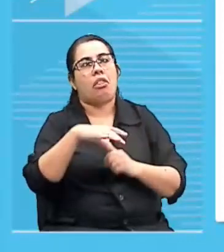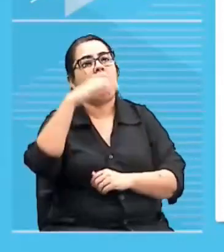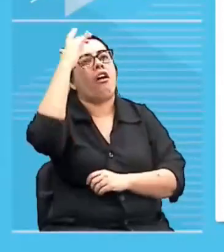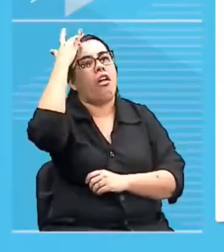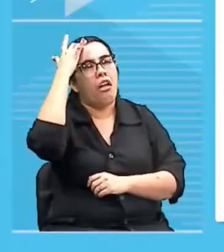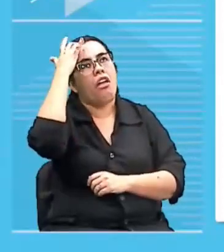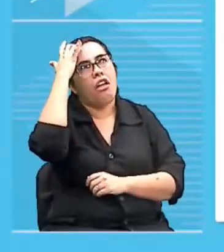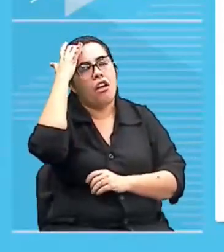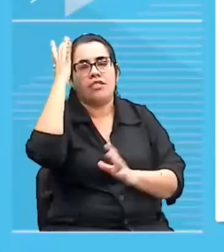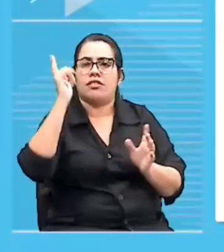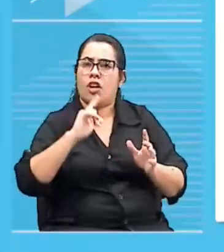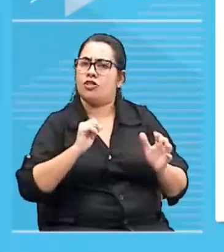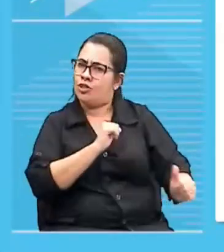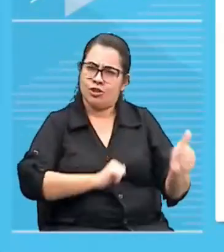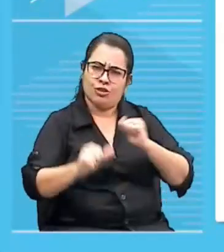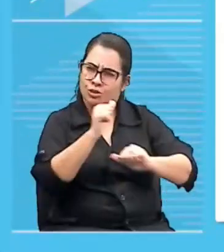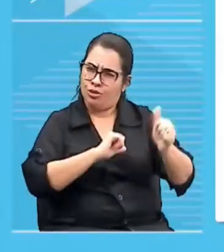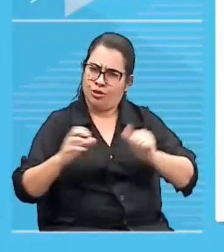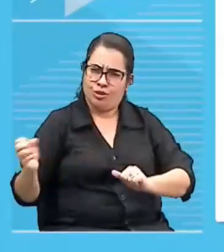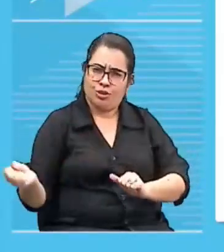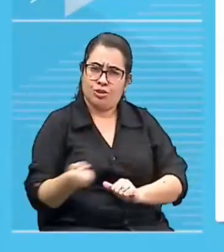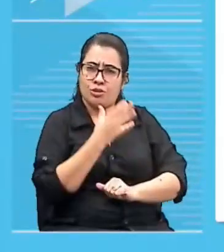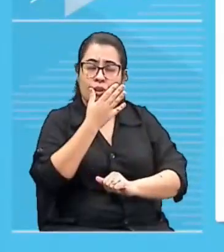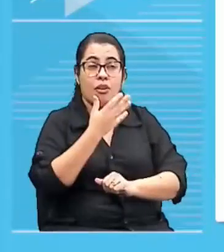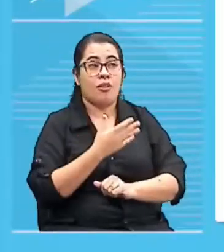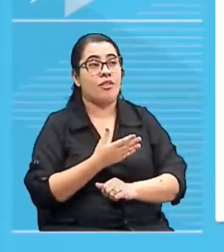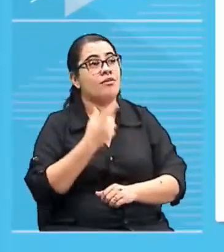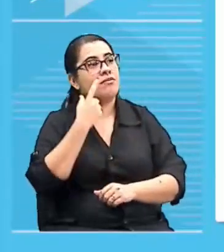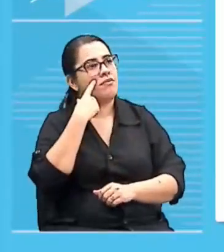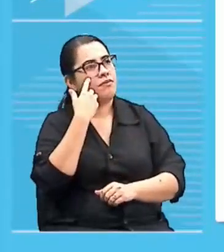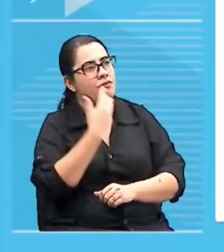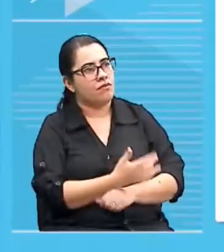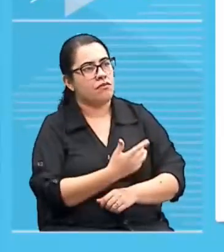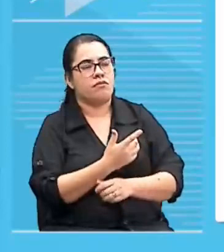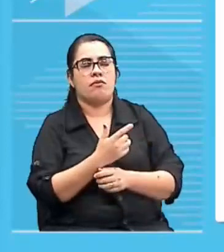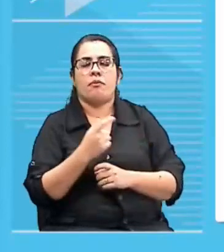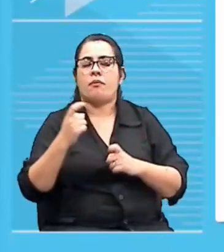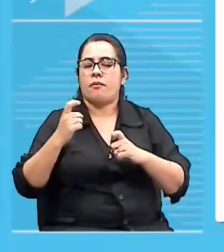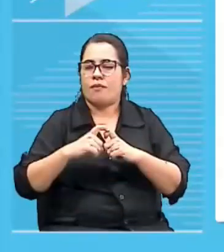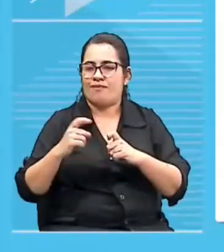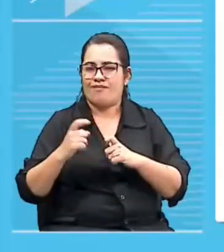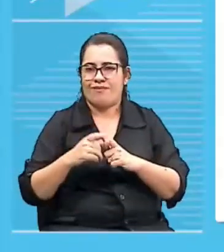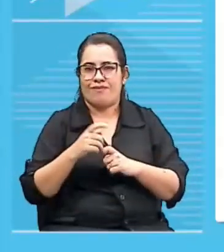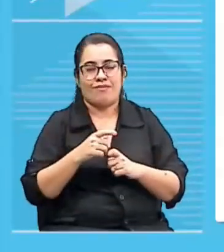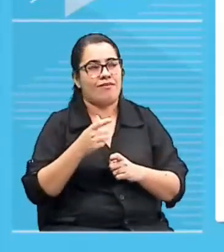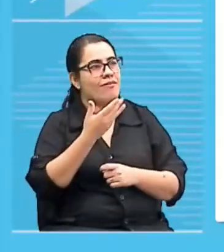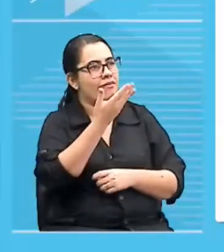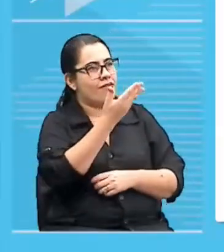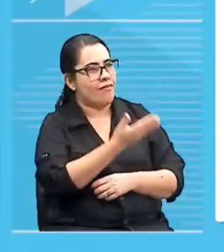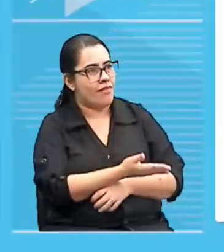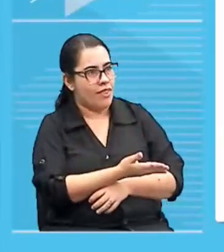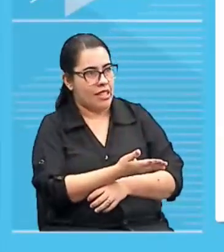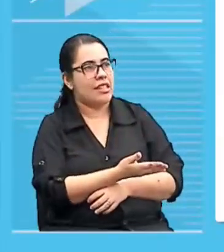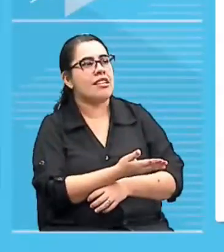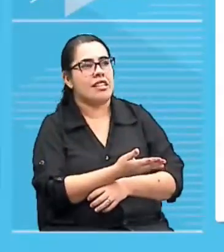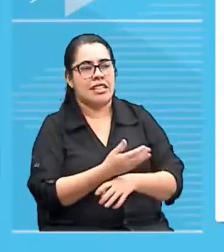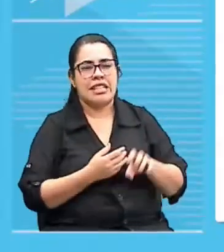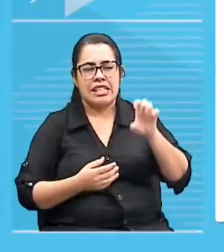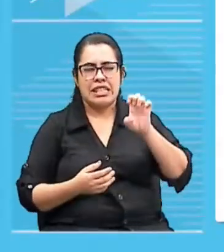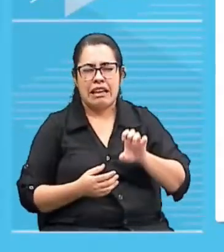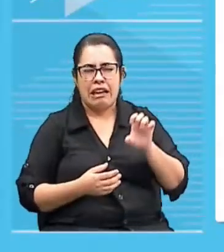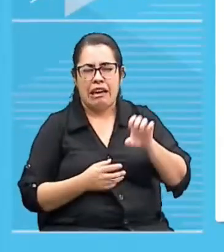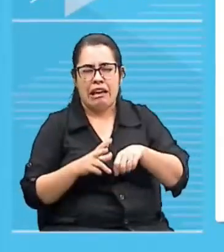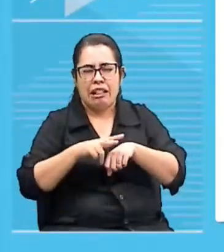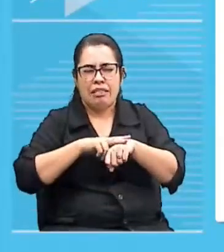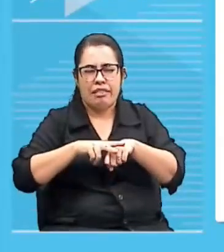se reinventar. Aqui nós temos um médico, tá? Do lado esquerdo da imagem. Aqui